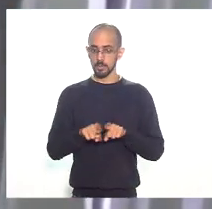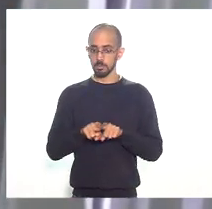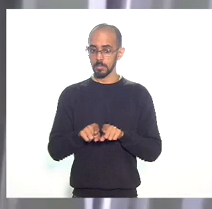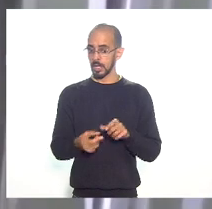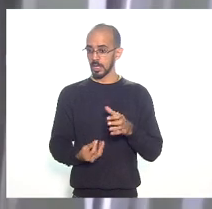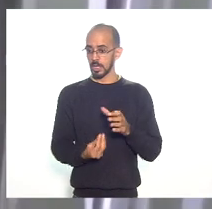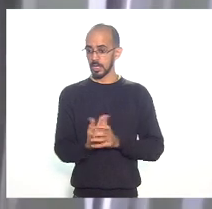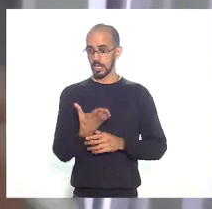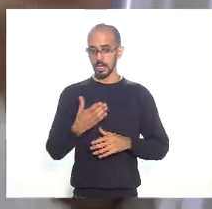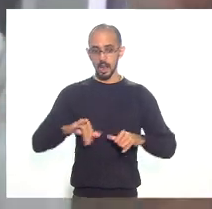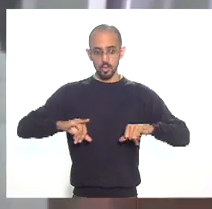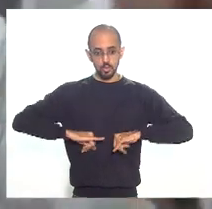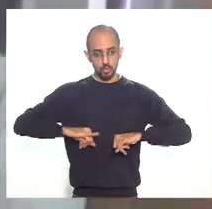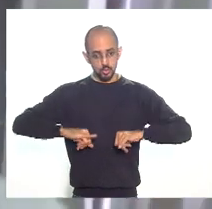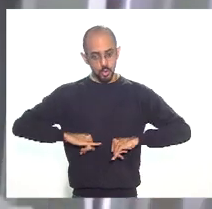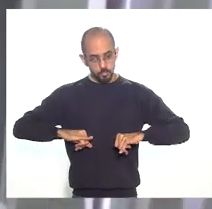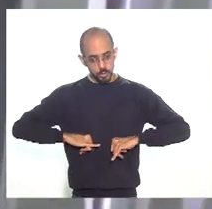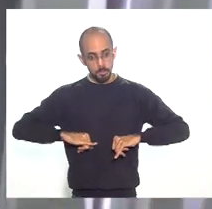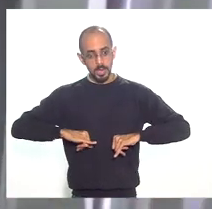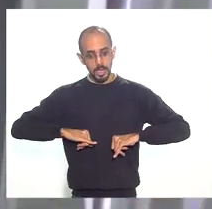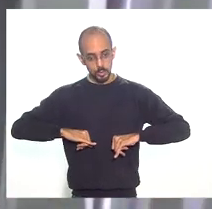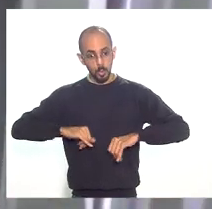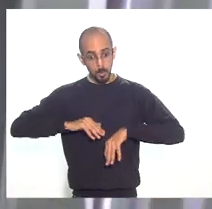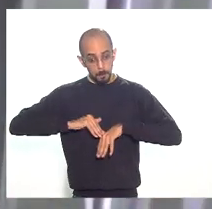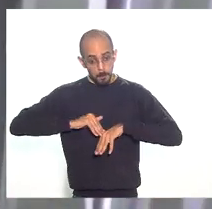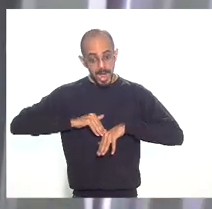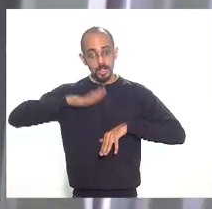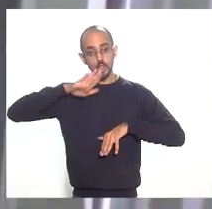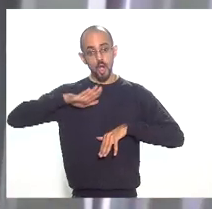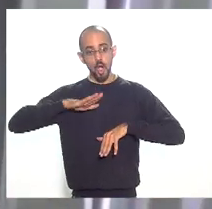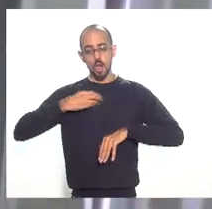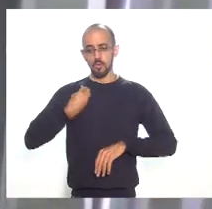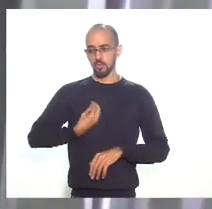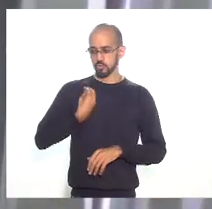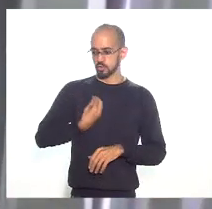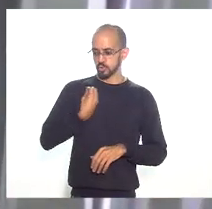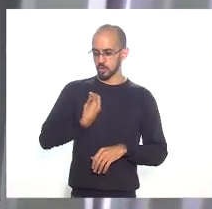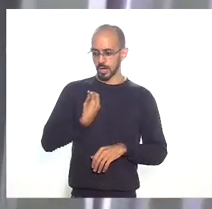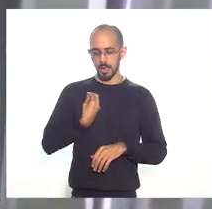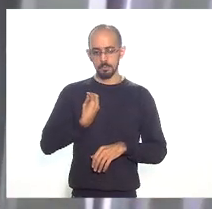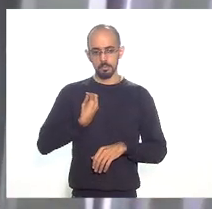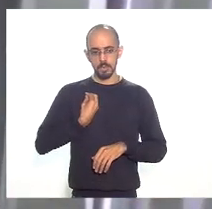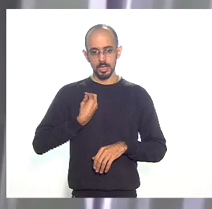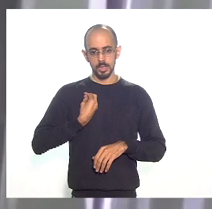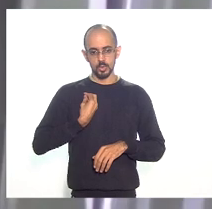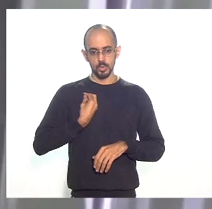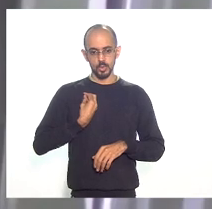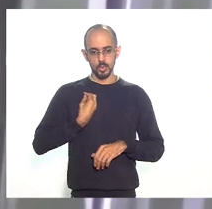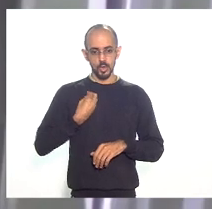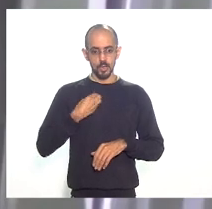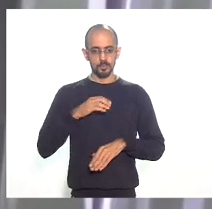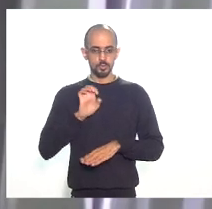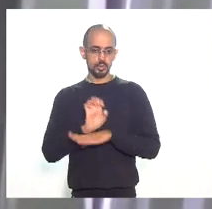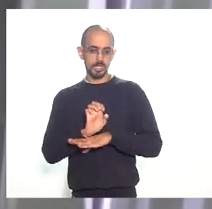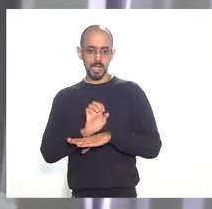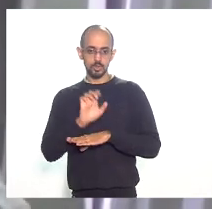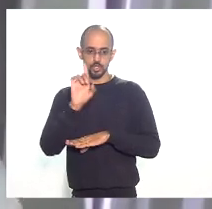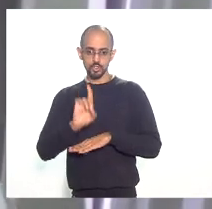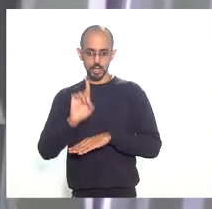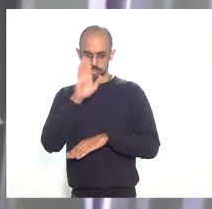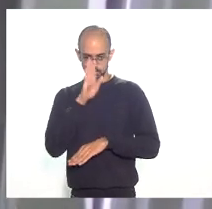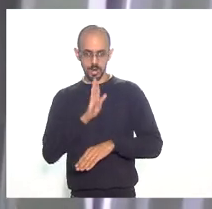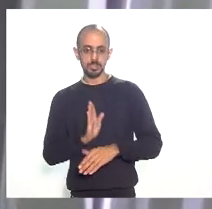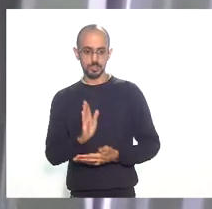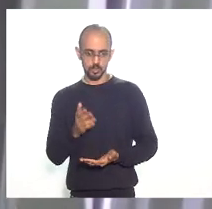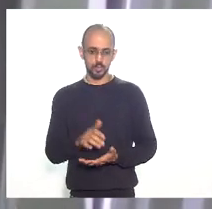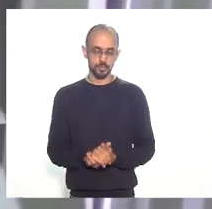o já muito perturbado funcionamento do Estado Democrático de Direito no Brasil. Vou dar apenas um exemplo, para eu entrar